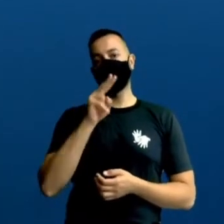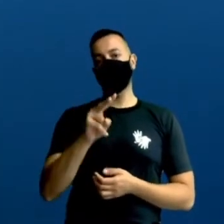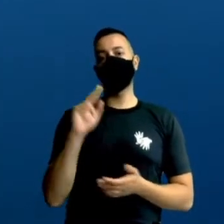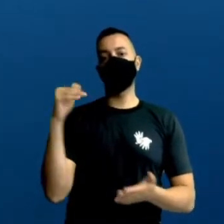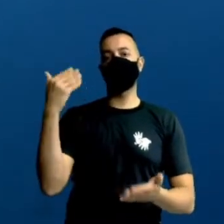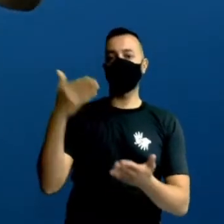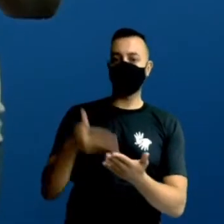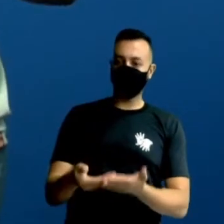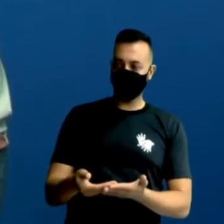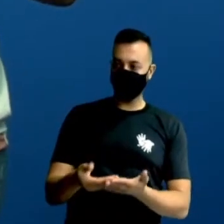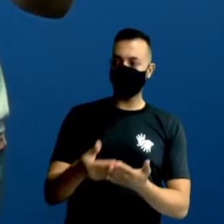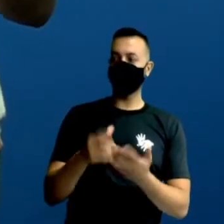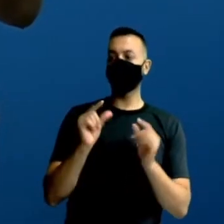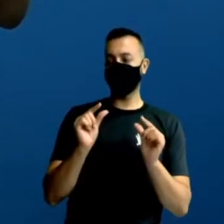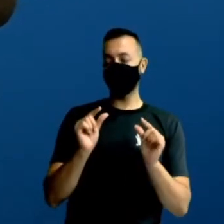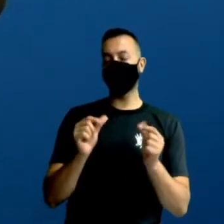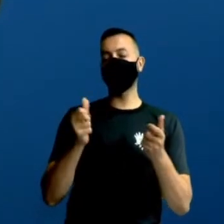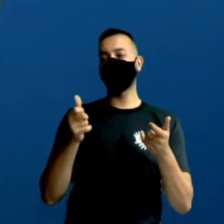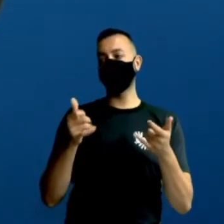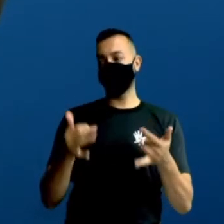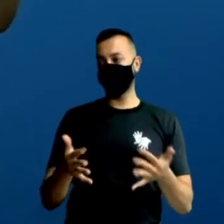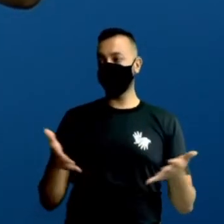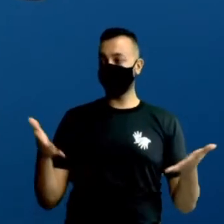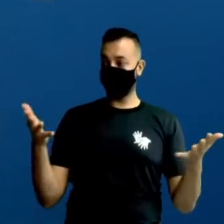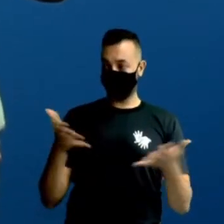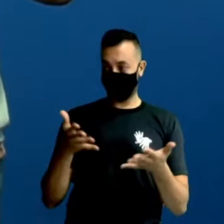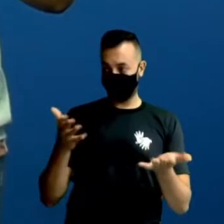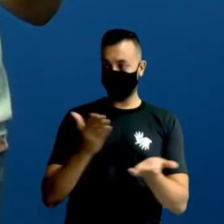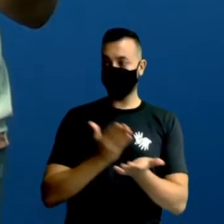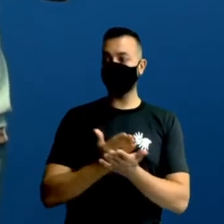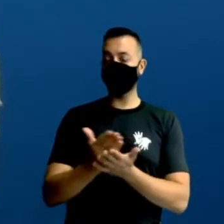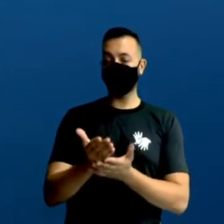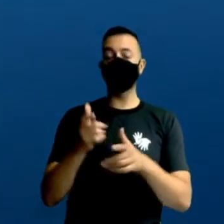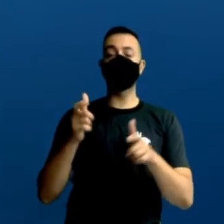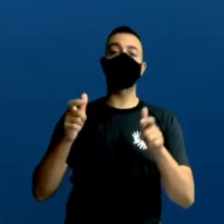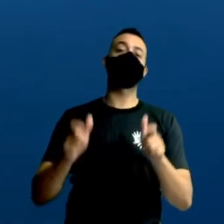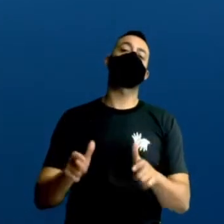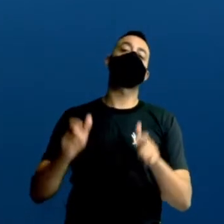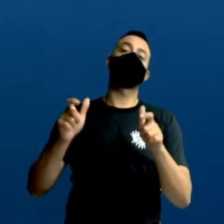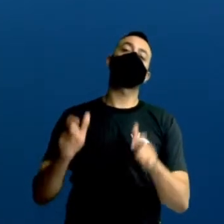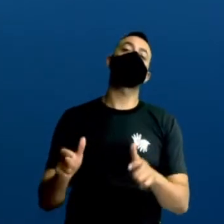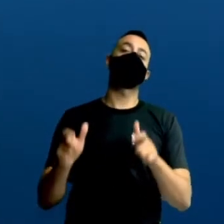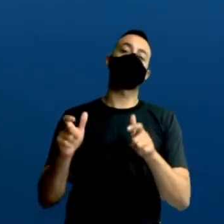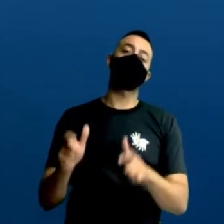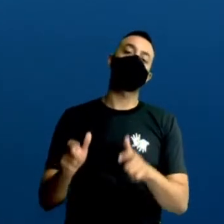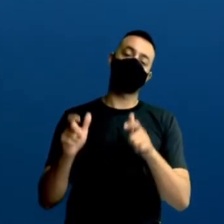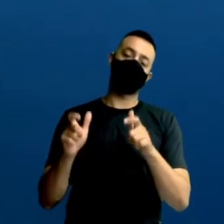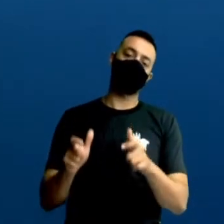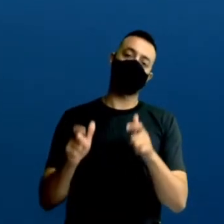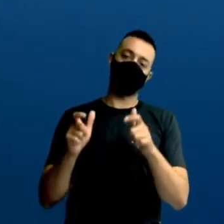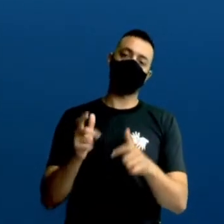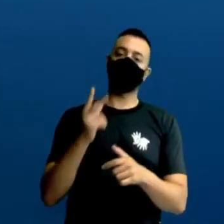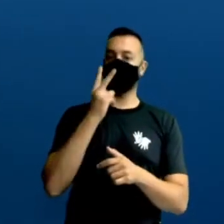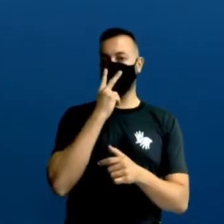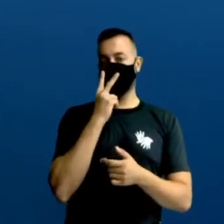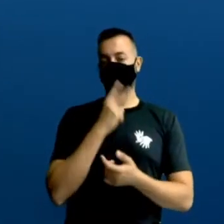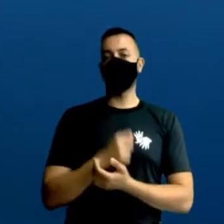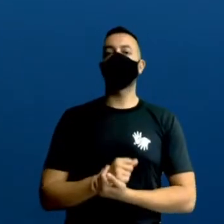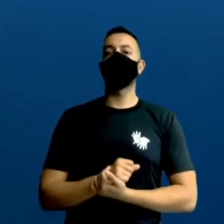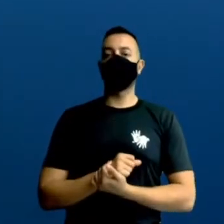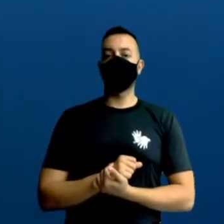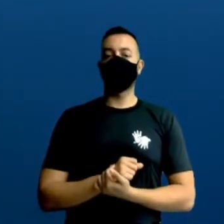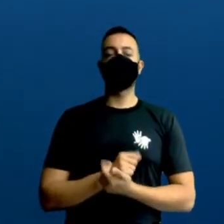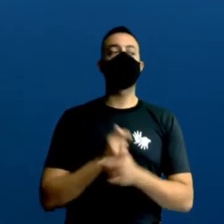até agora um pouco sobre isso. E agora a gente vai começar a se situar sobre a localização de Vitória de Santo